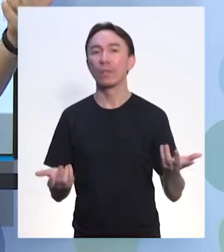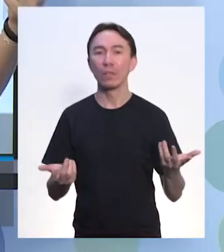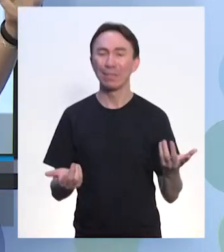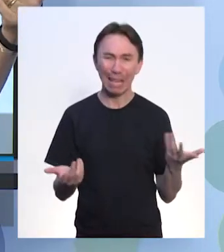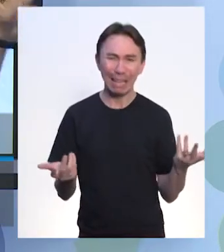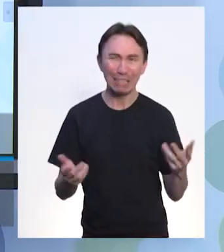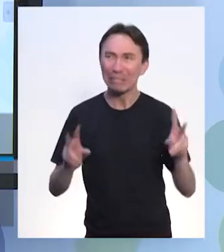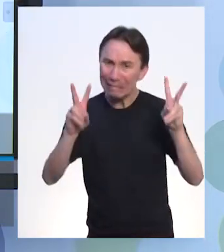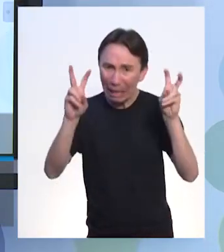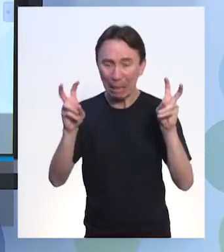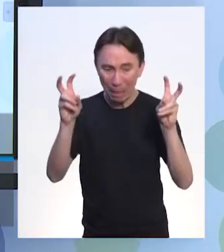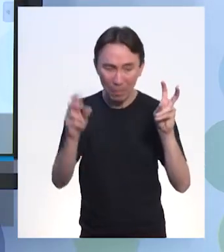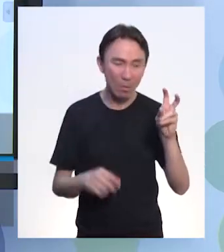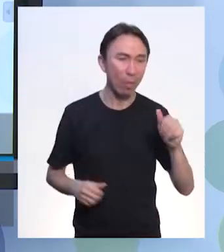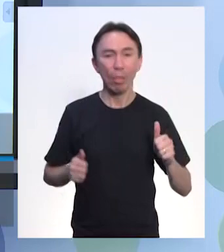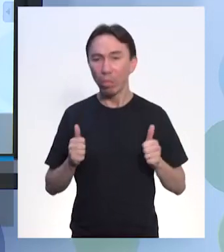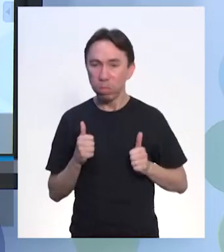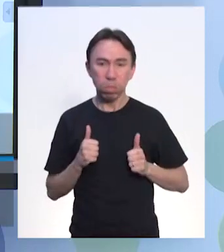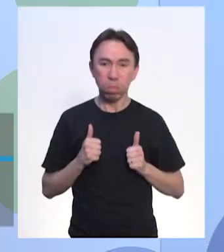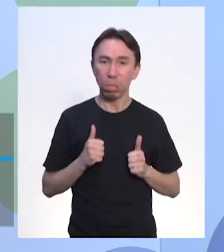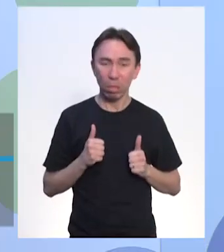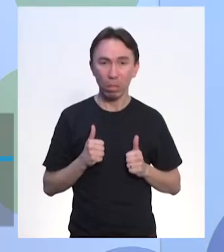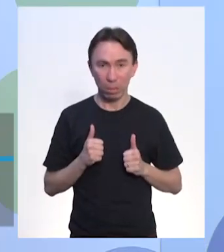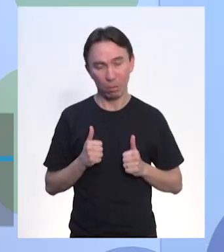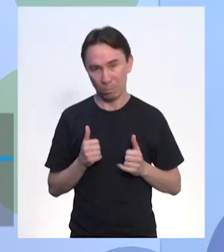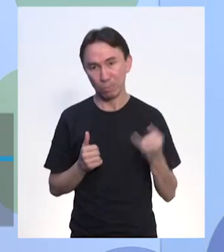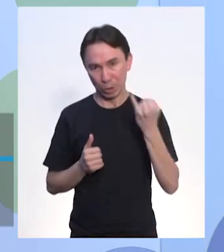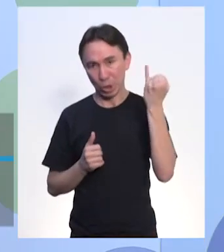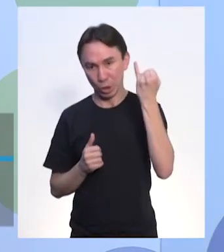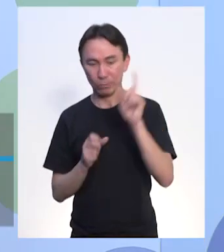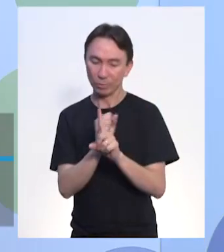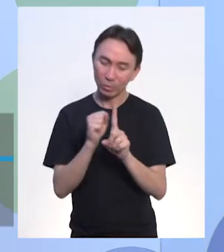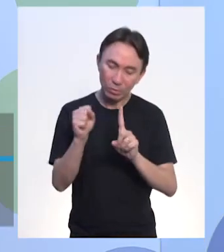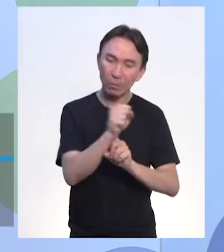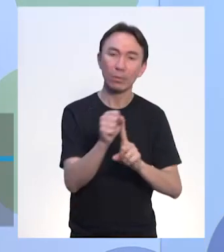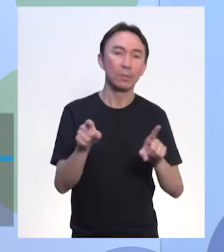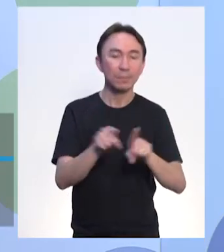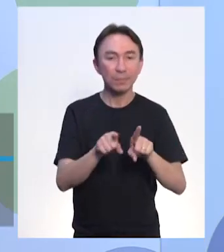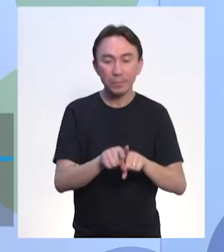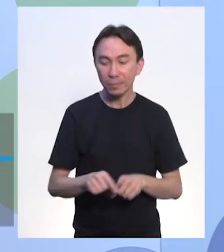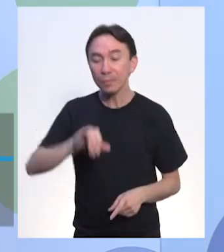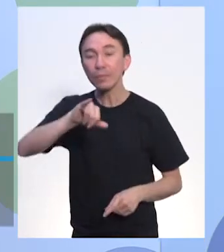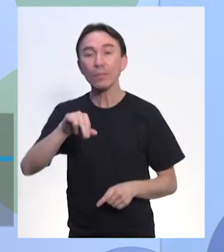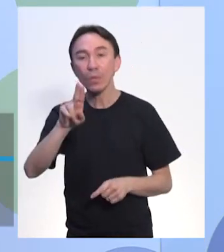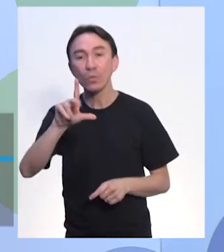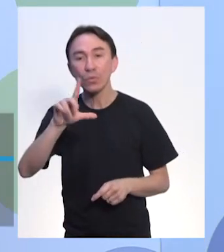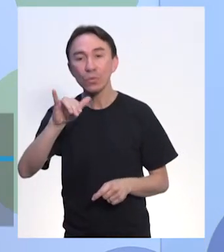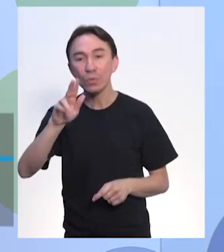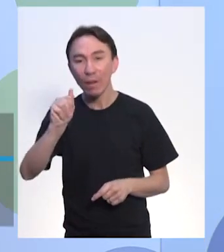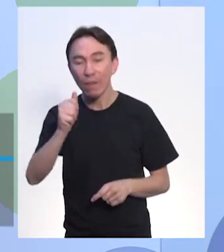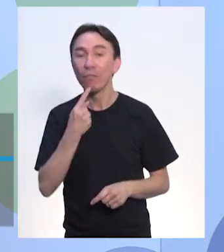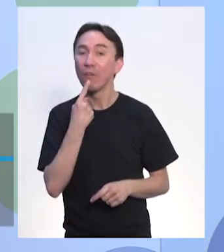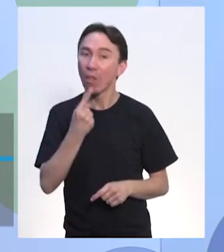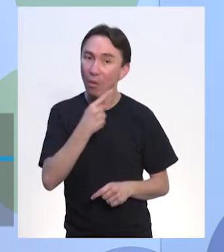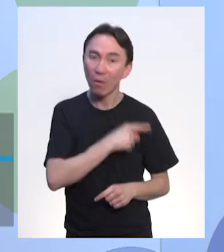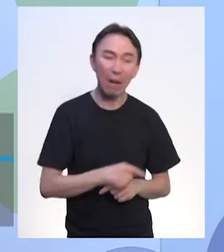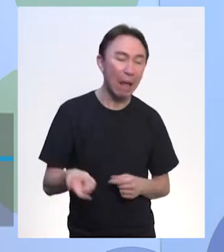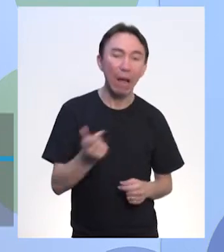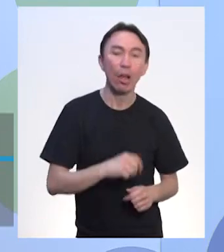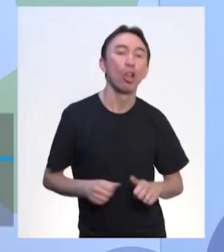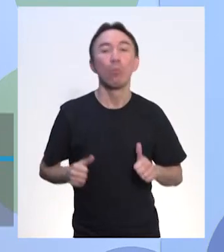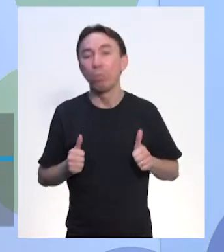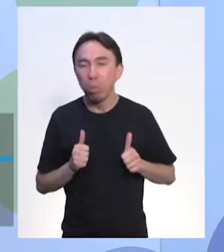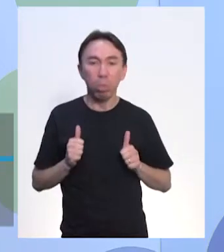social, Tem mais uma. vamos lá. A Júlia colocou, é bom para que não haja sedentarismo e obesidade. É uma forma de